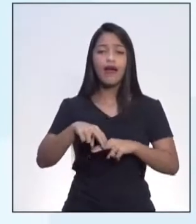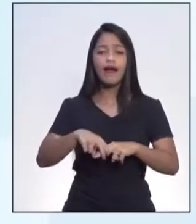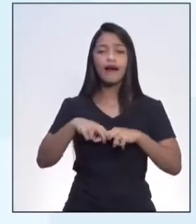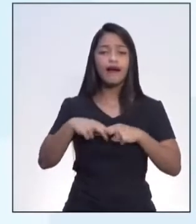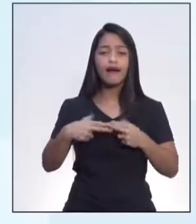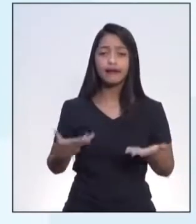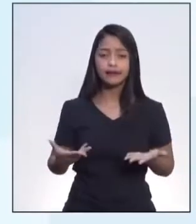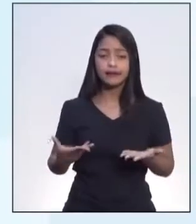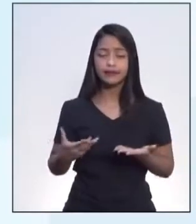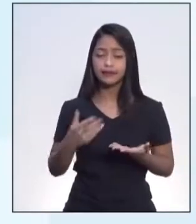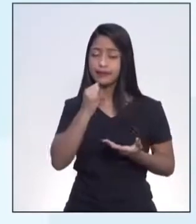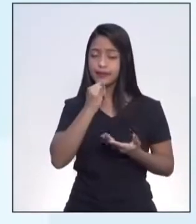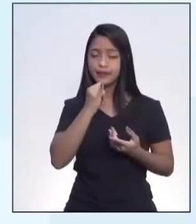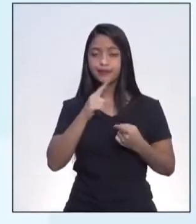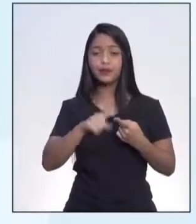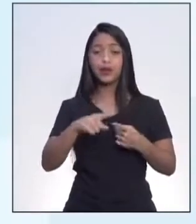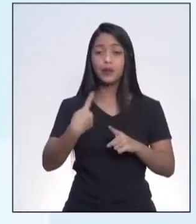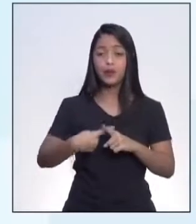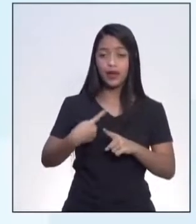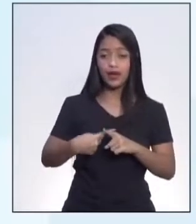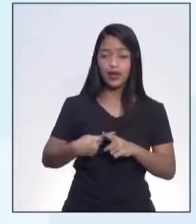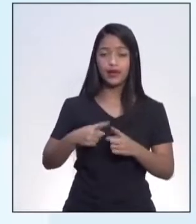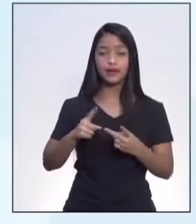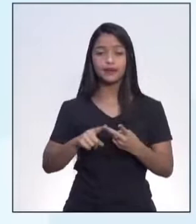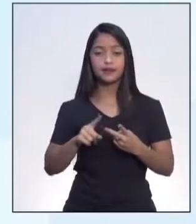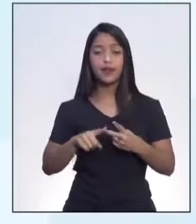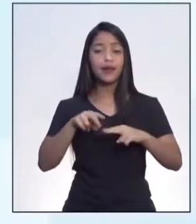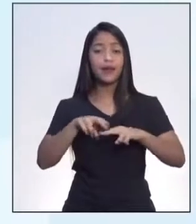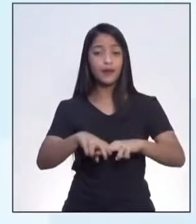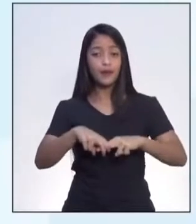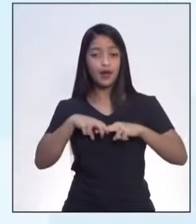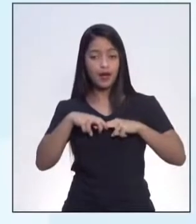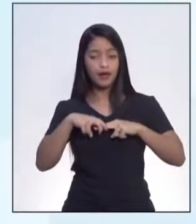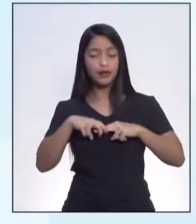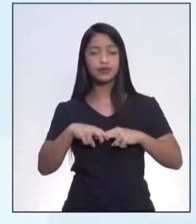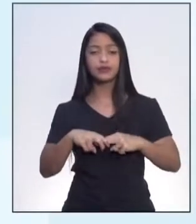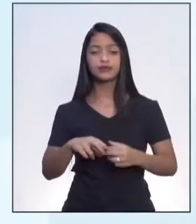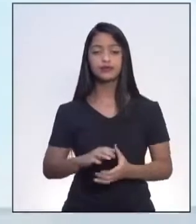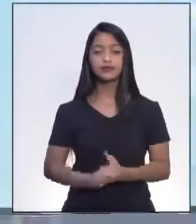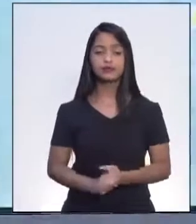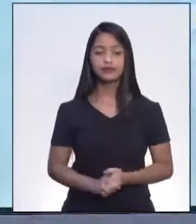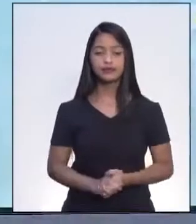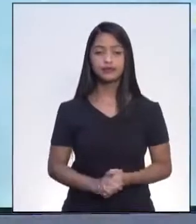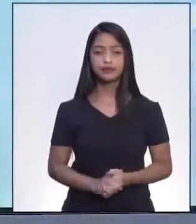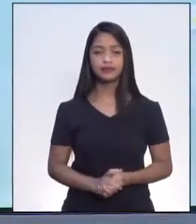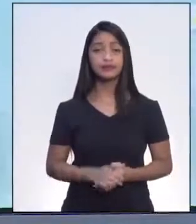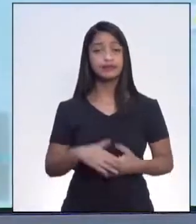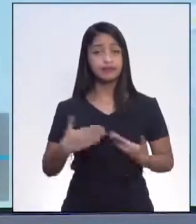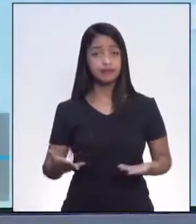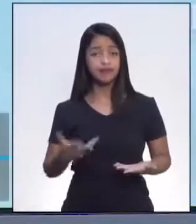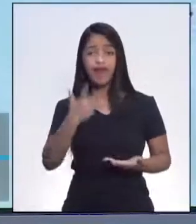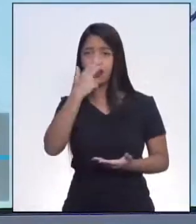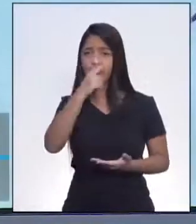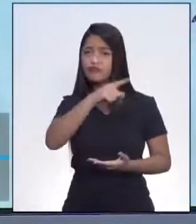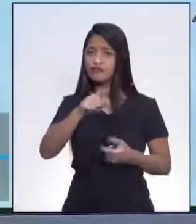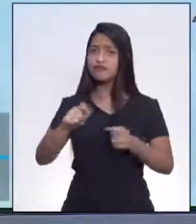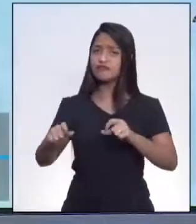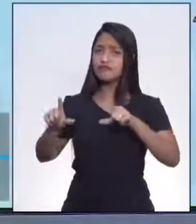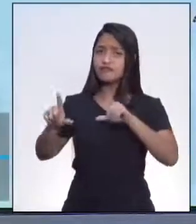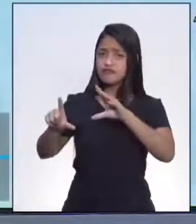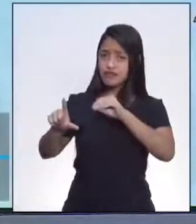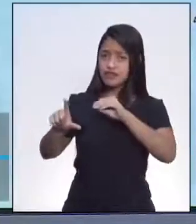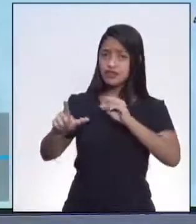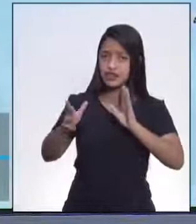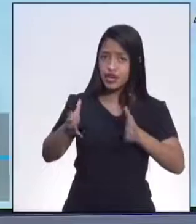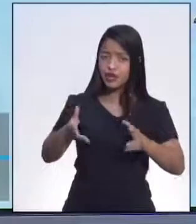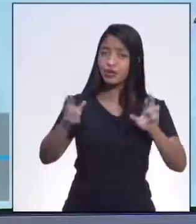questão. Because. Por quê? Because of. Por causa de. Então, acho que vocês tiraram um print aí da tela, não tiraram? Espero